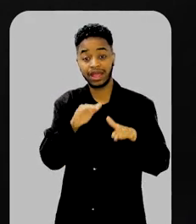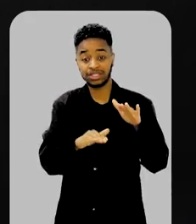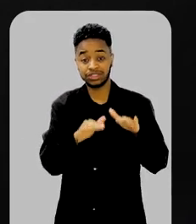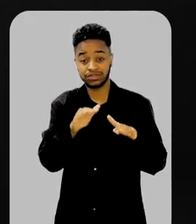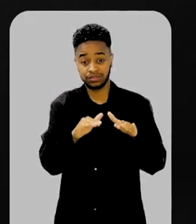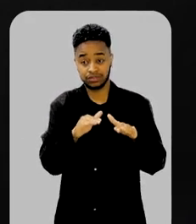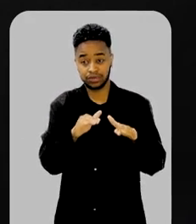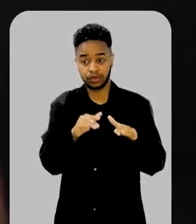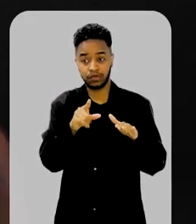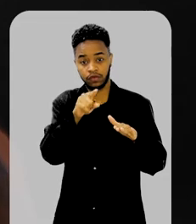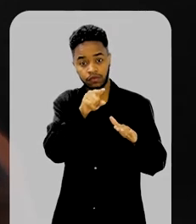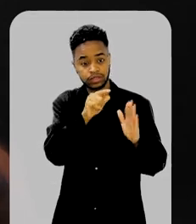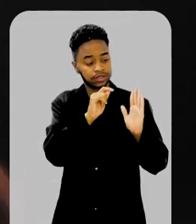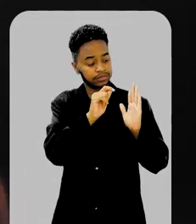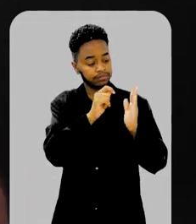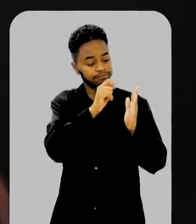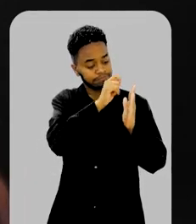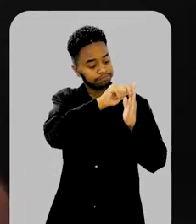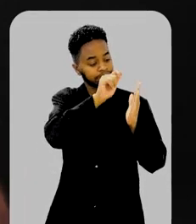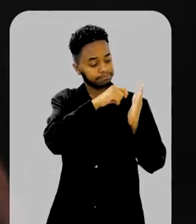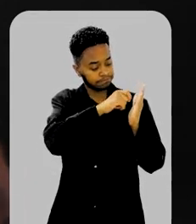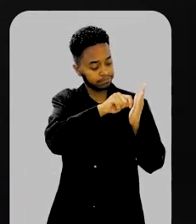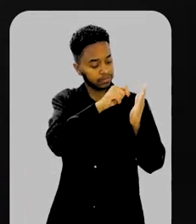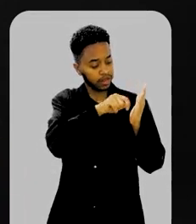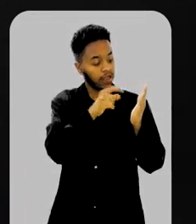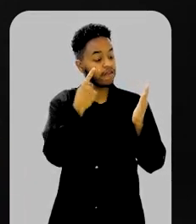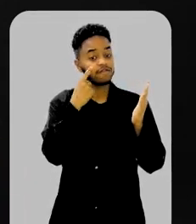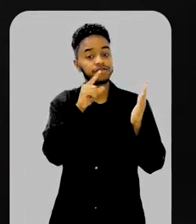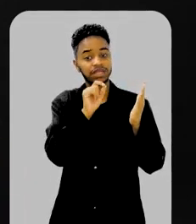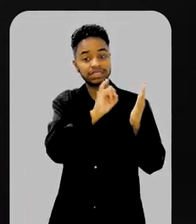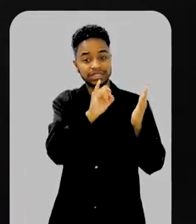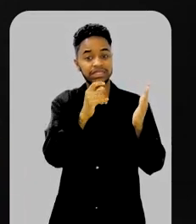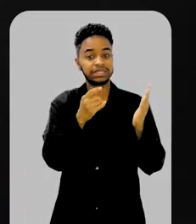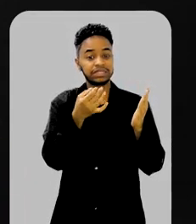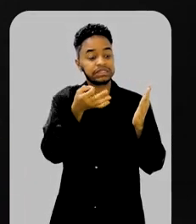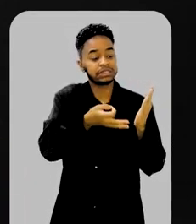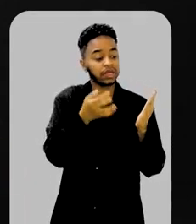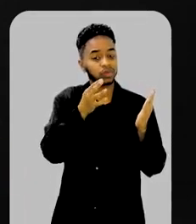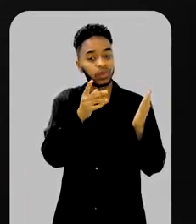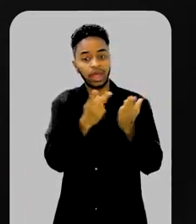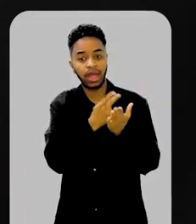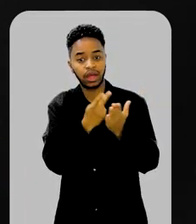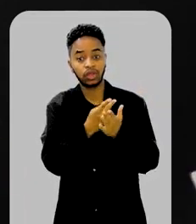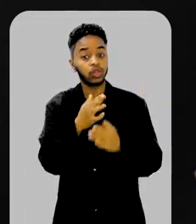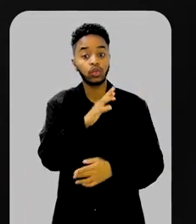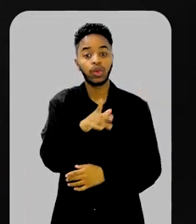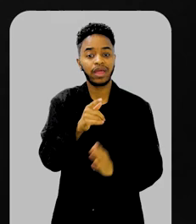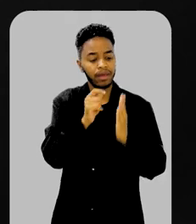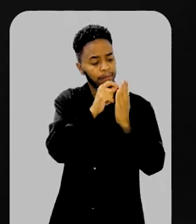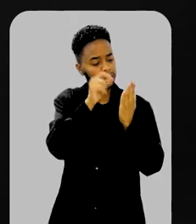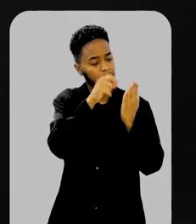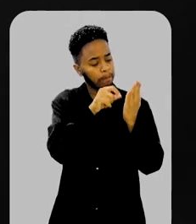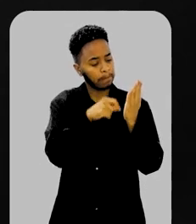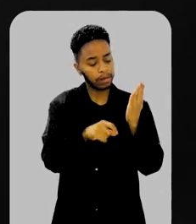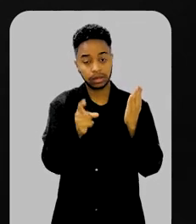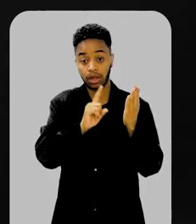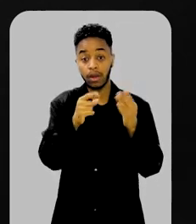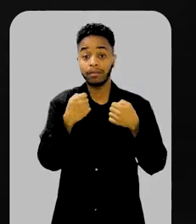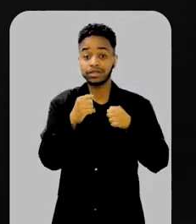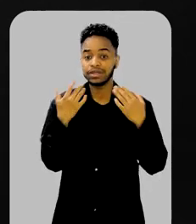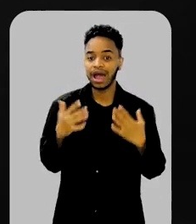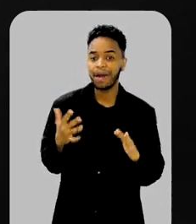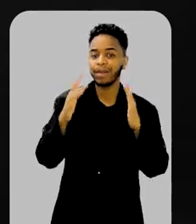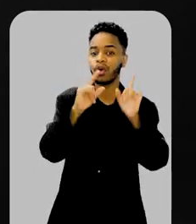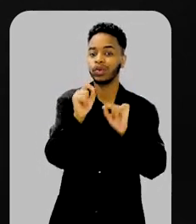vezes você é um cara que vai ticar você vira ali um cara que é um conferente de erros você não tem que ser um conferente de erros você tem que ser